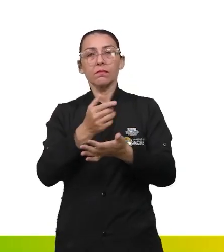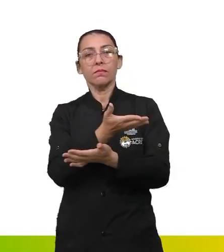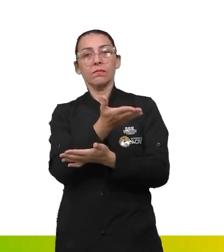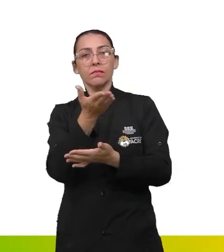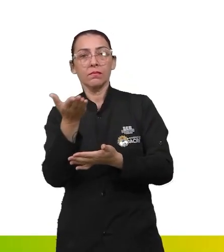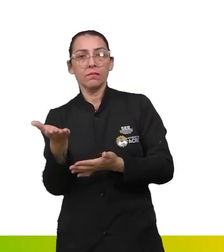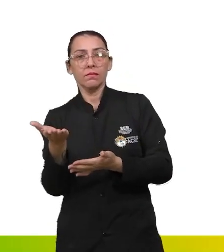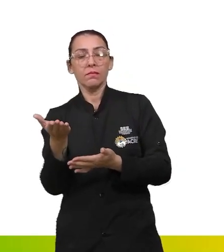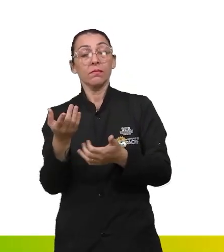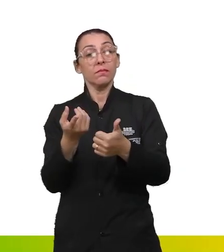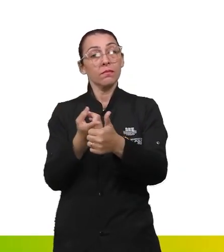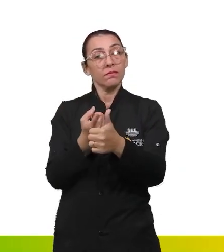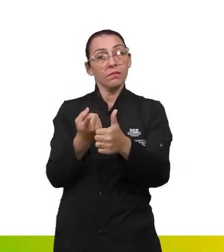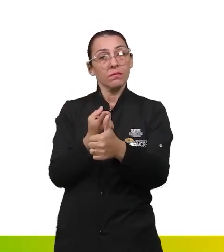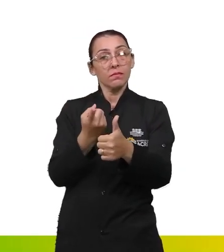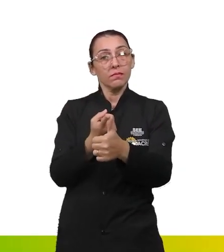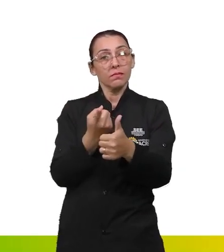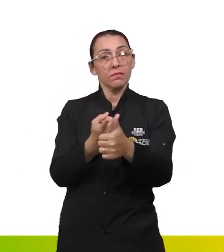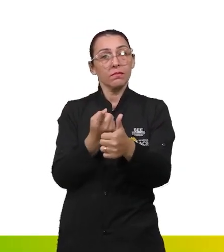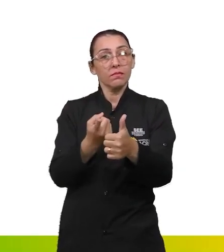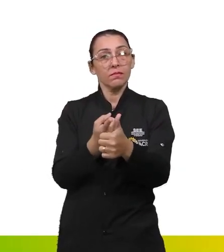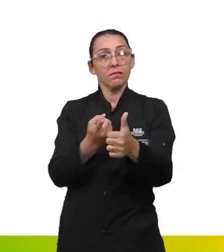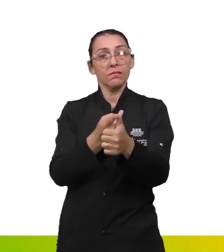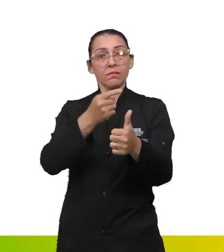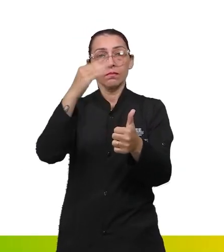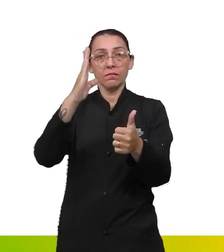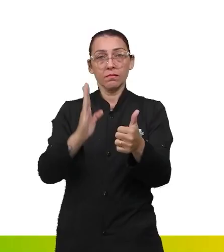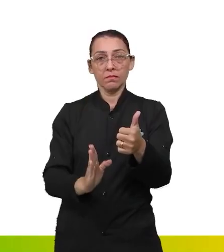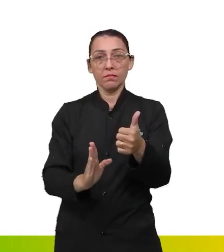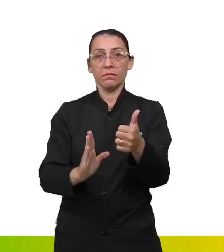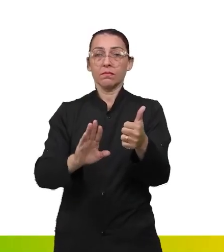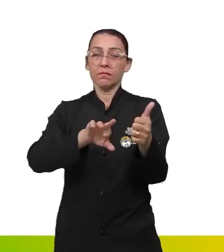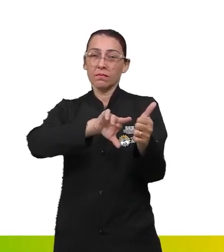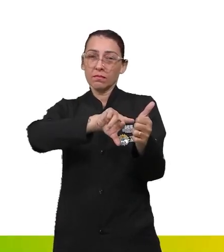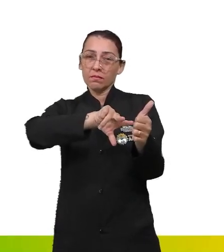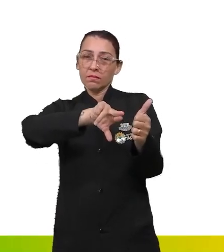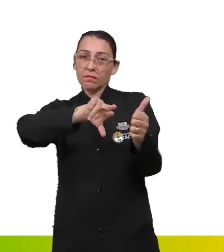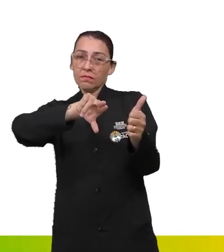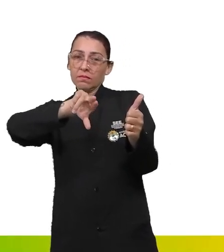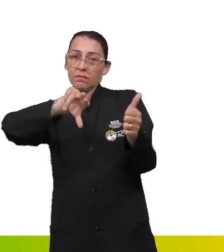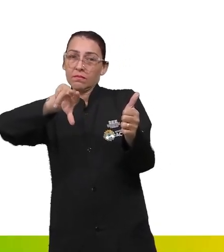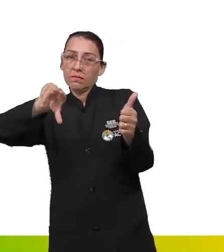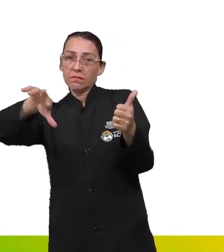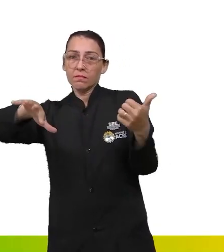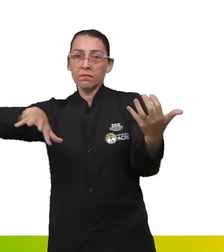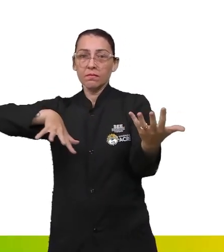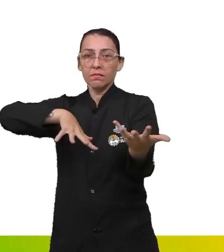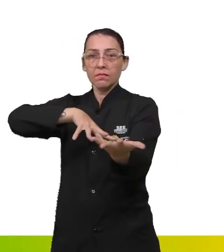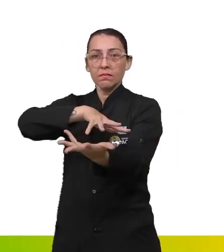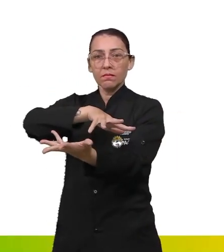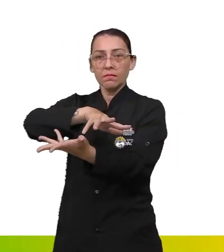vocês. A primeira delas pondera que o Brasil é um dos países mais